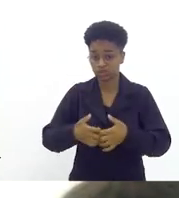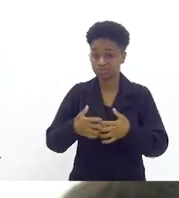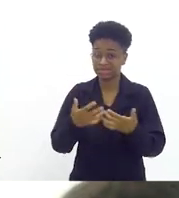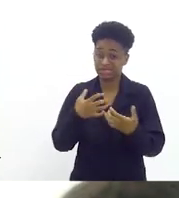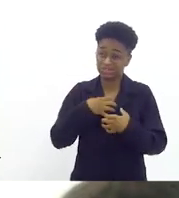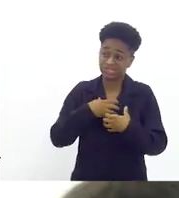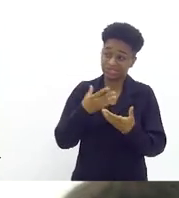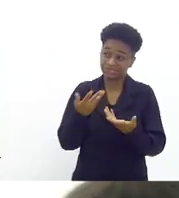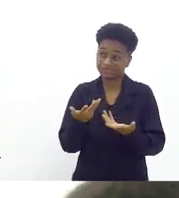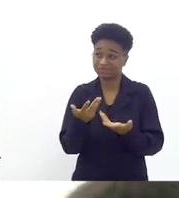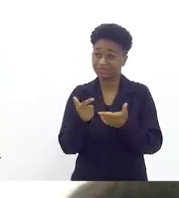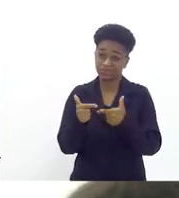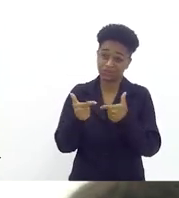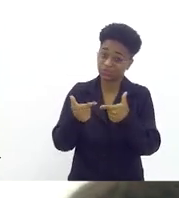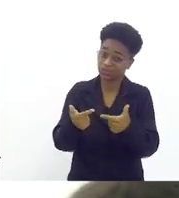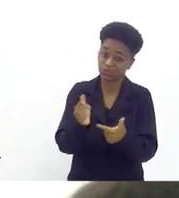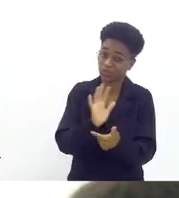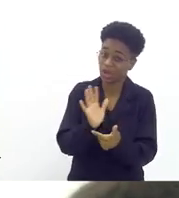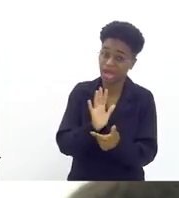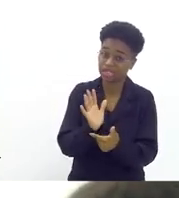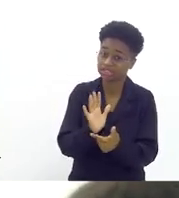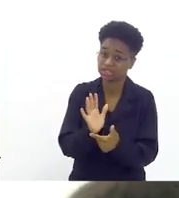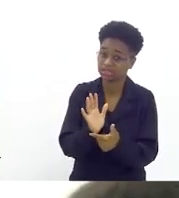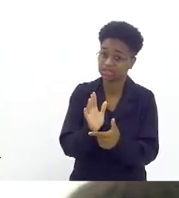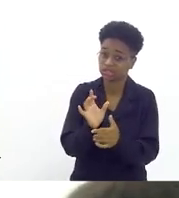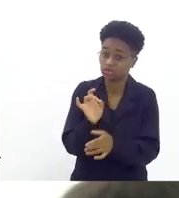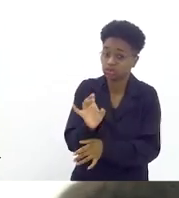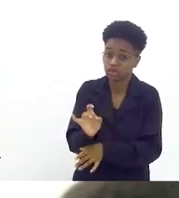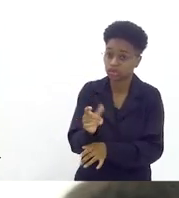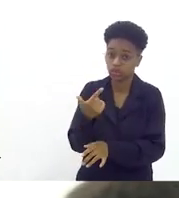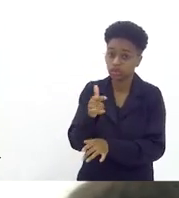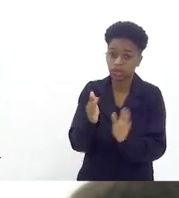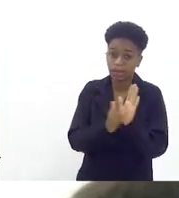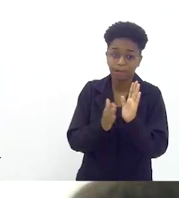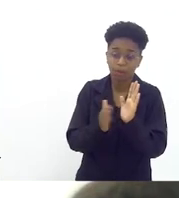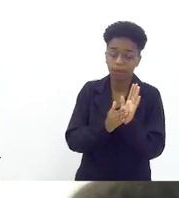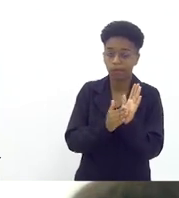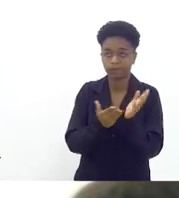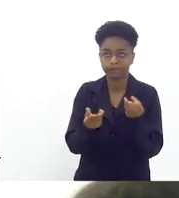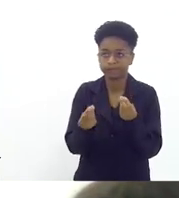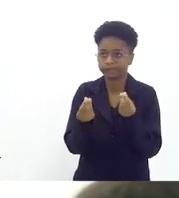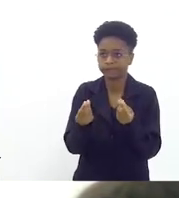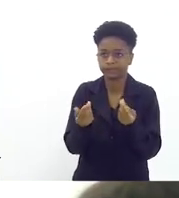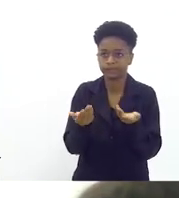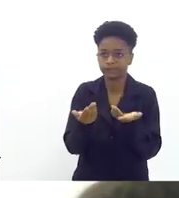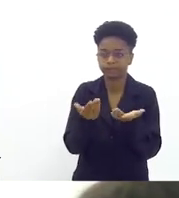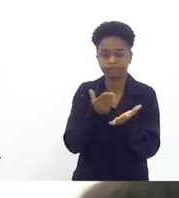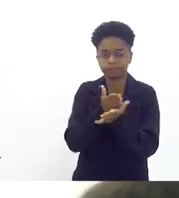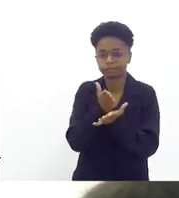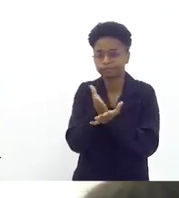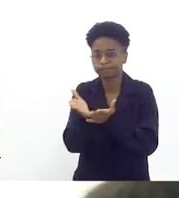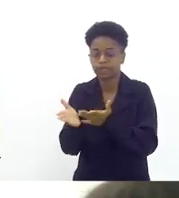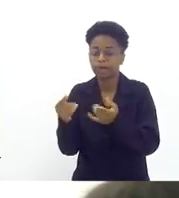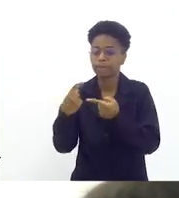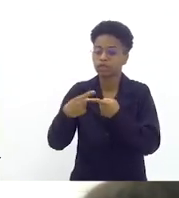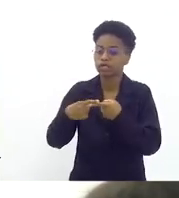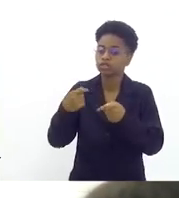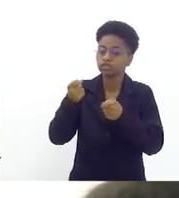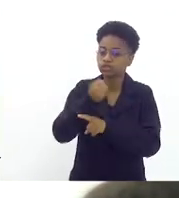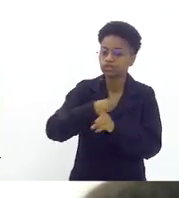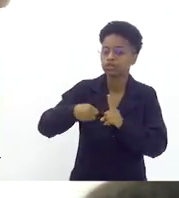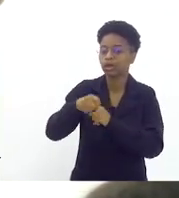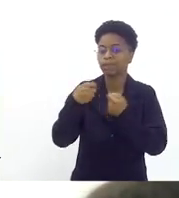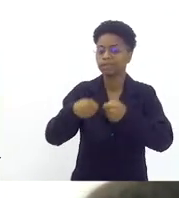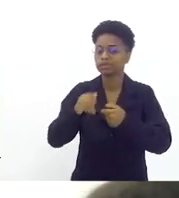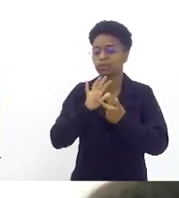proativa. O Estado ele não é proativo, ele não está ali para propor determinadas situações. A sociedade precisa trazer